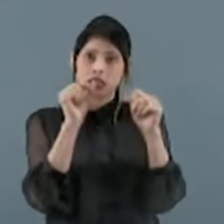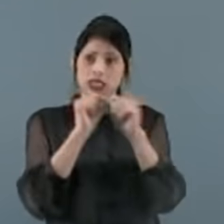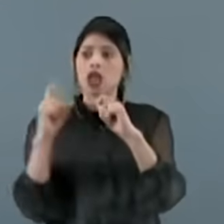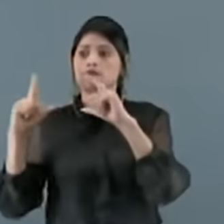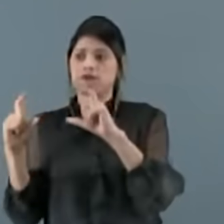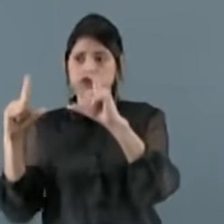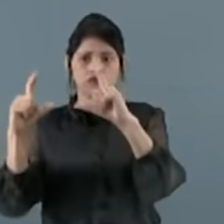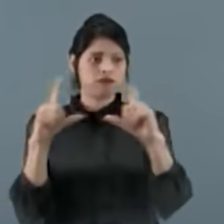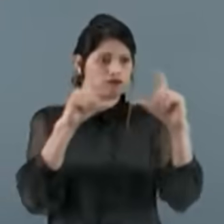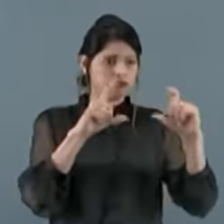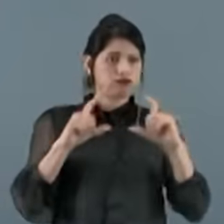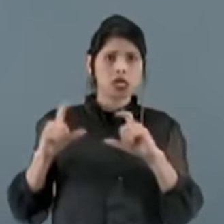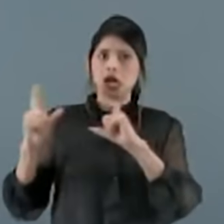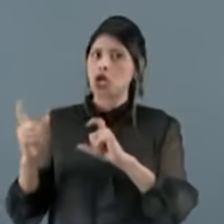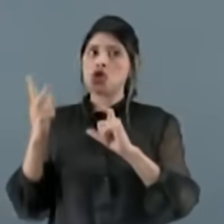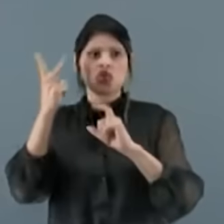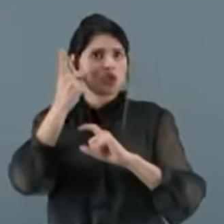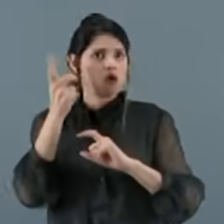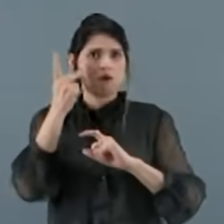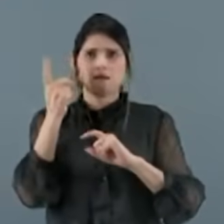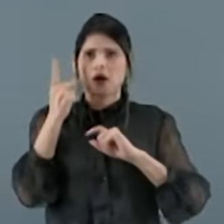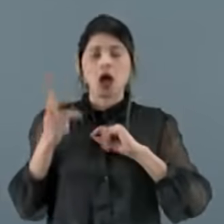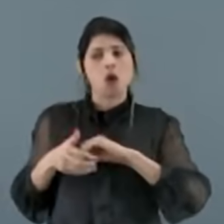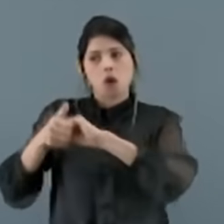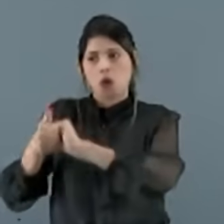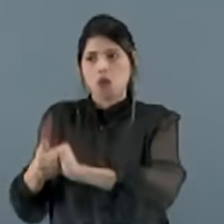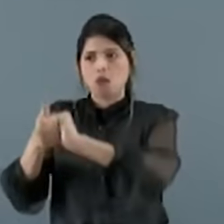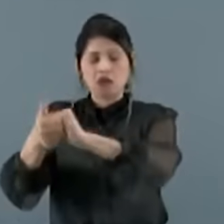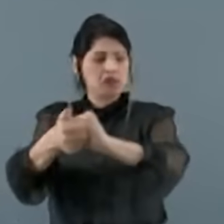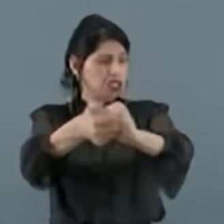cobertura, mesmo cumprimentando as pessoas que